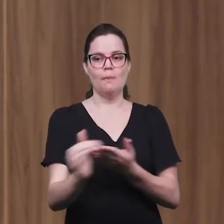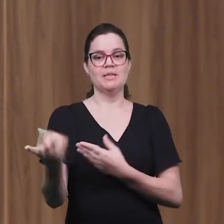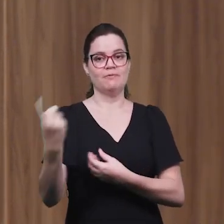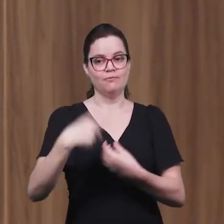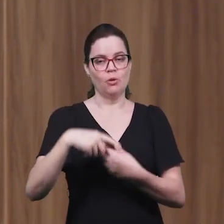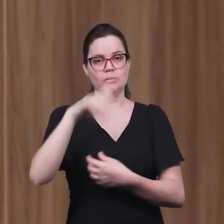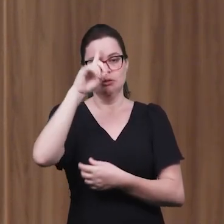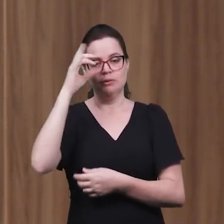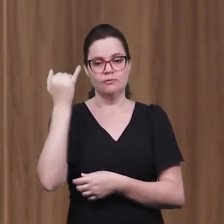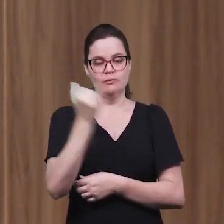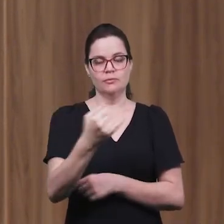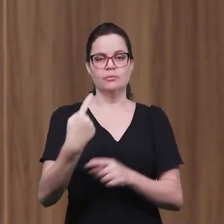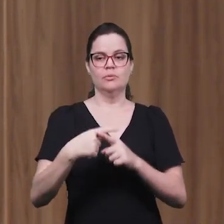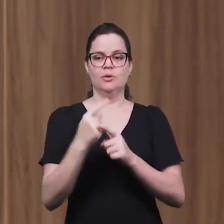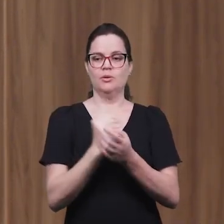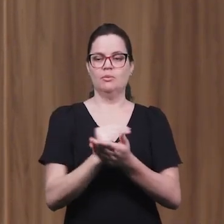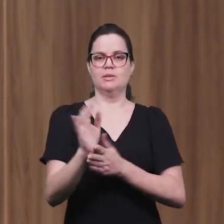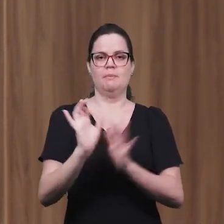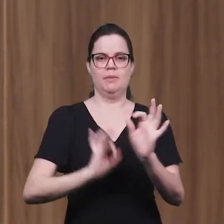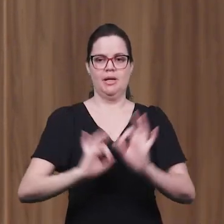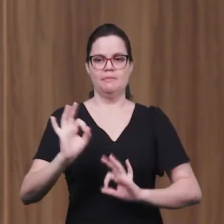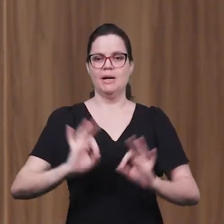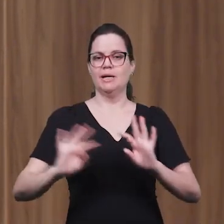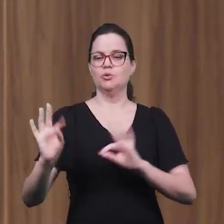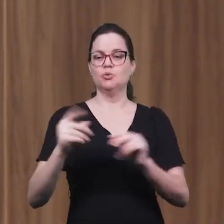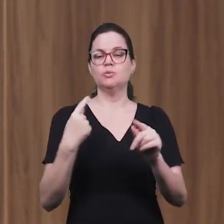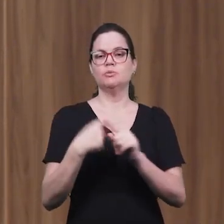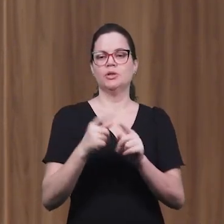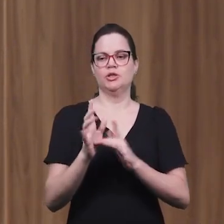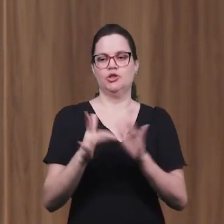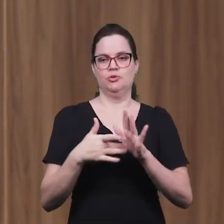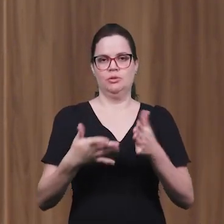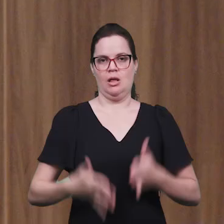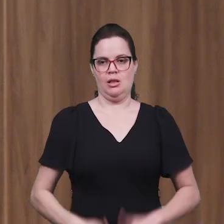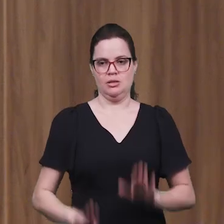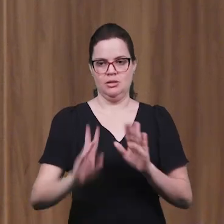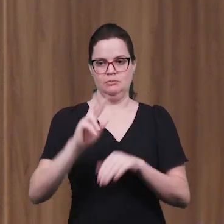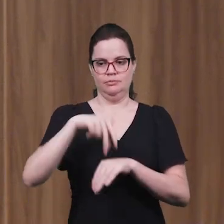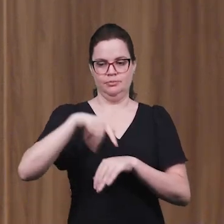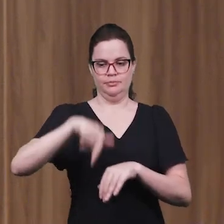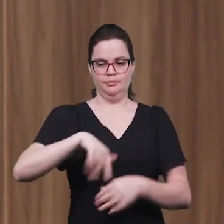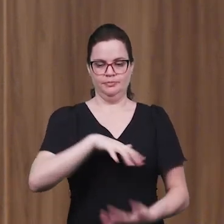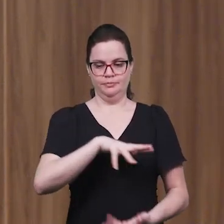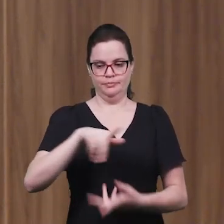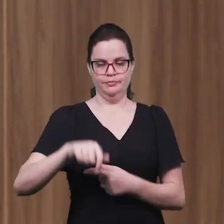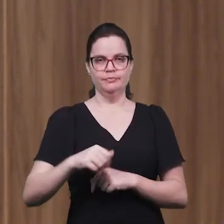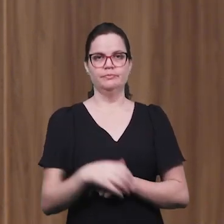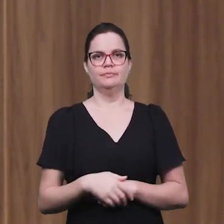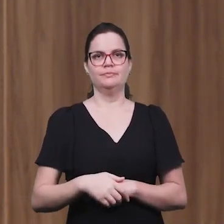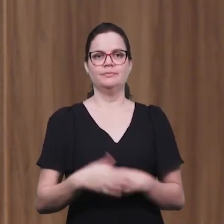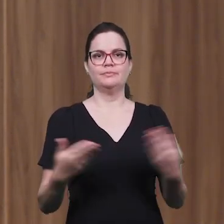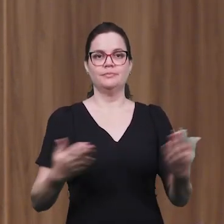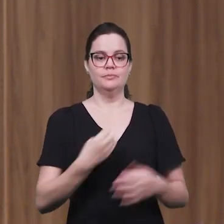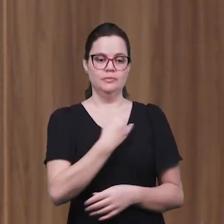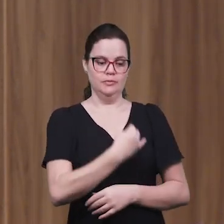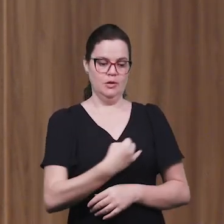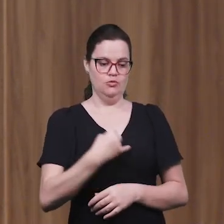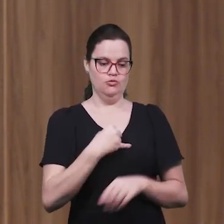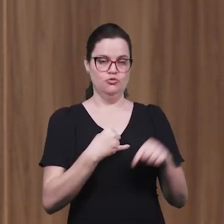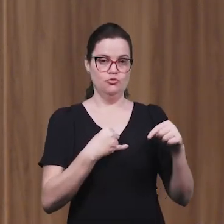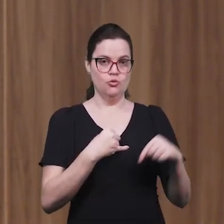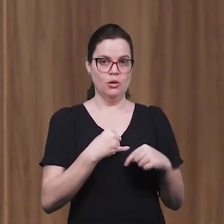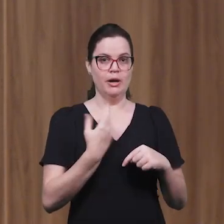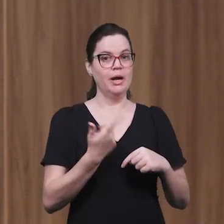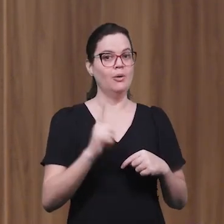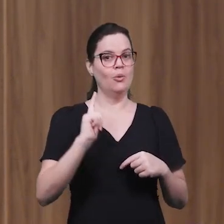do Messias. E João, que é o outro evangelista, aí já não é João Batista, irmãos. O Evangelho